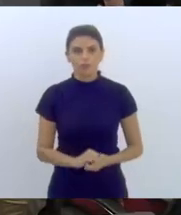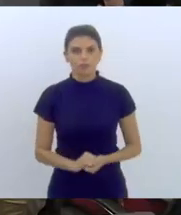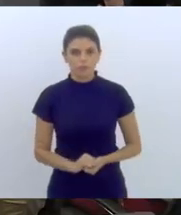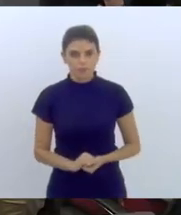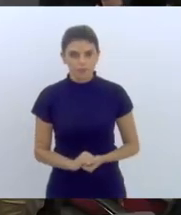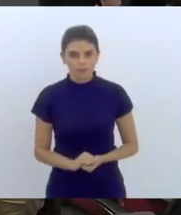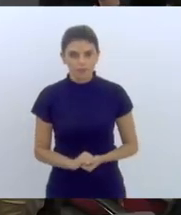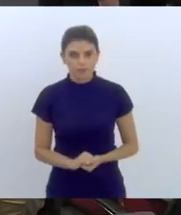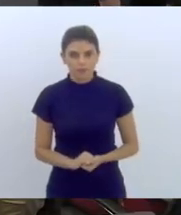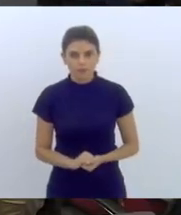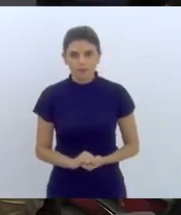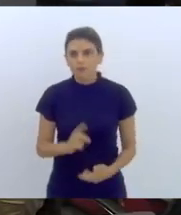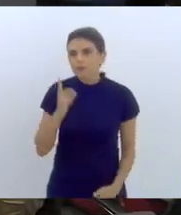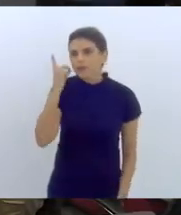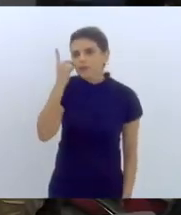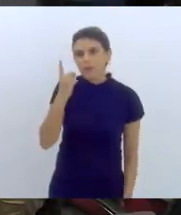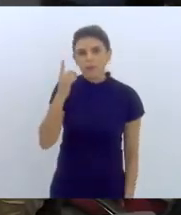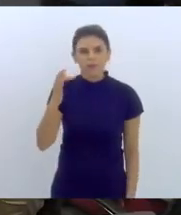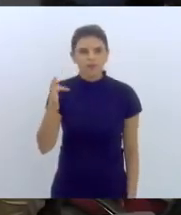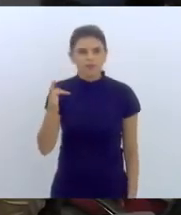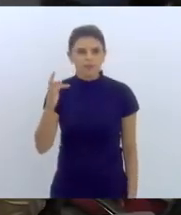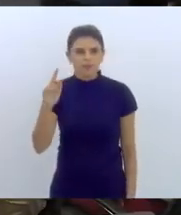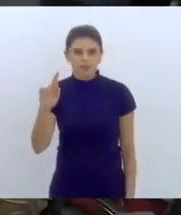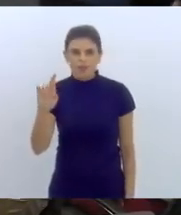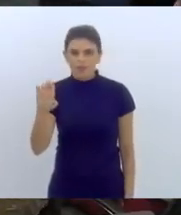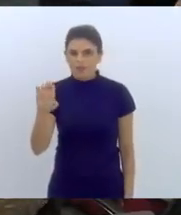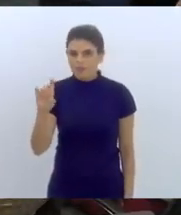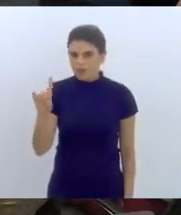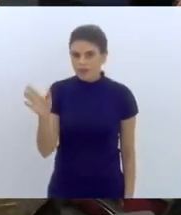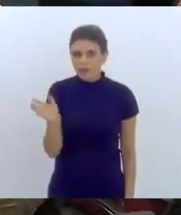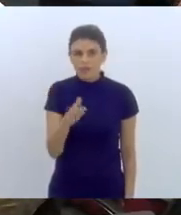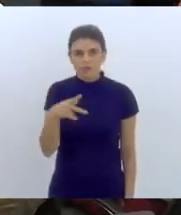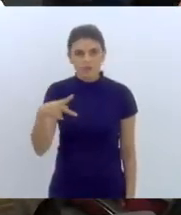Fred Pacheco. Deputado Fred Pacheco.